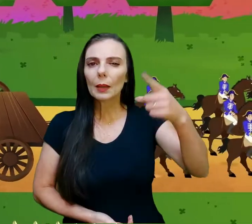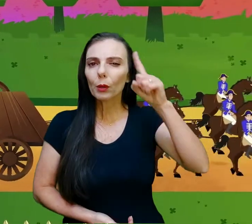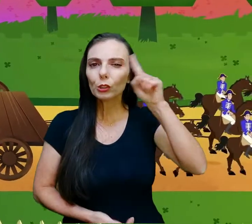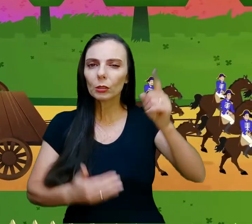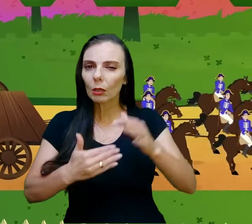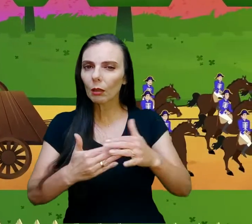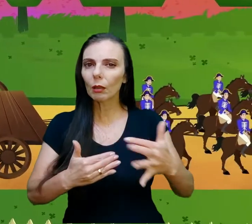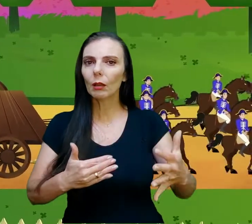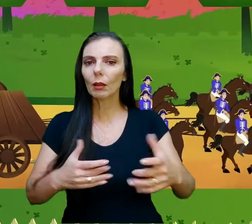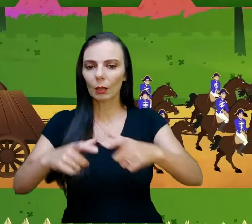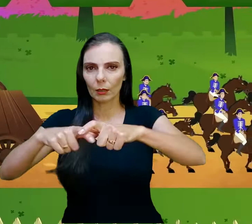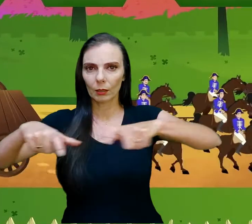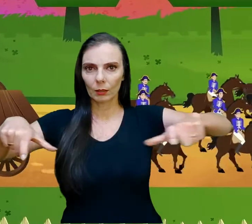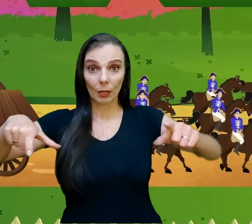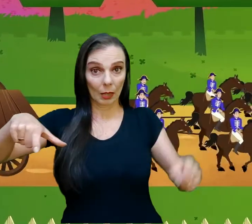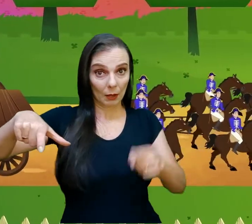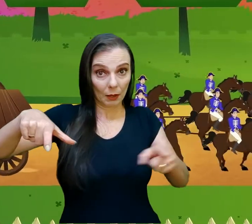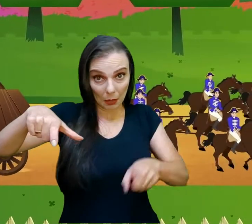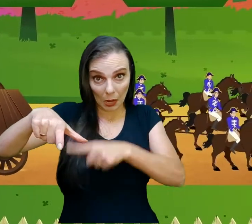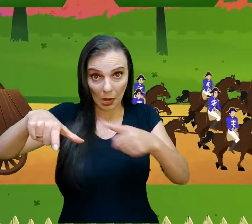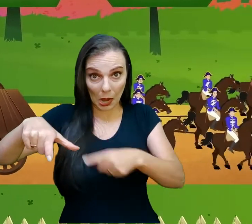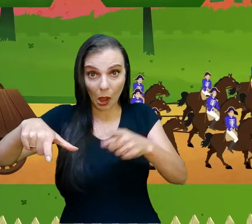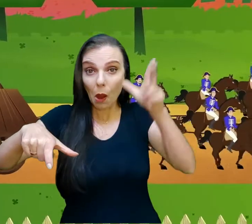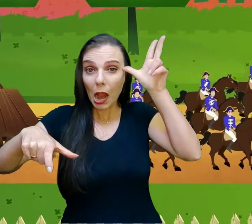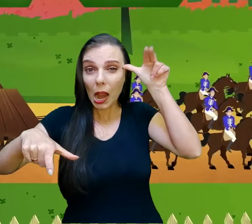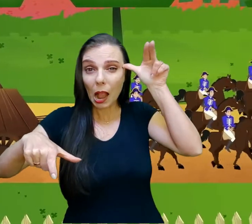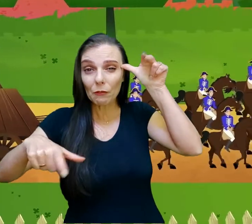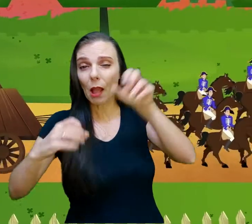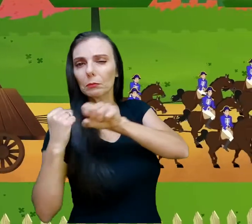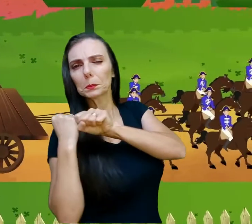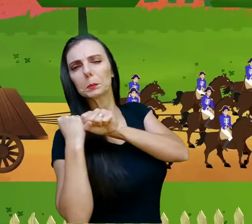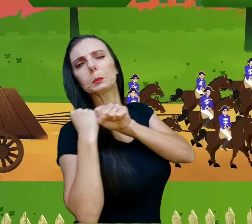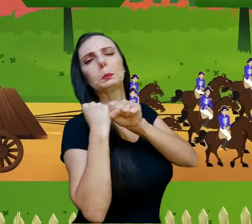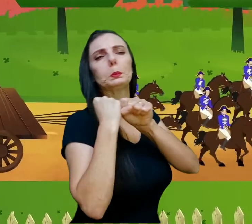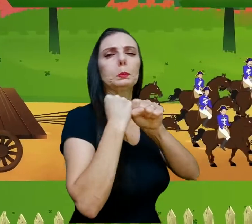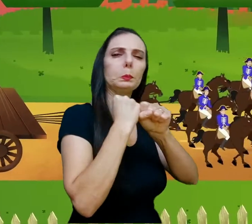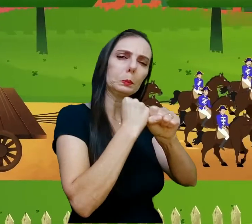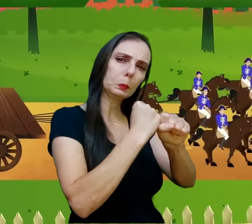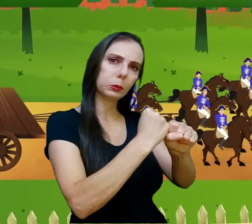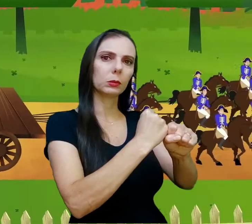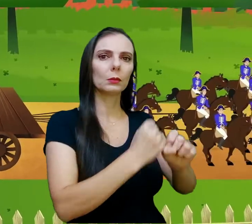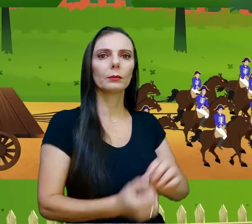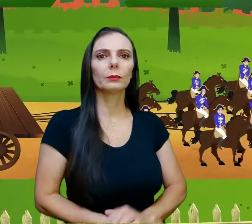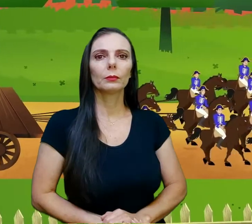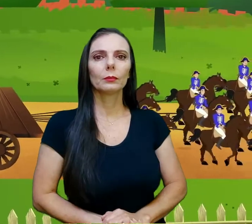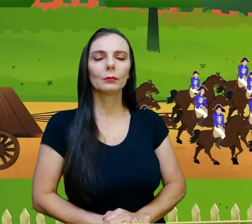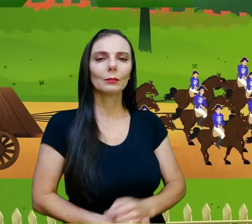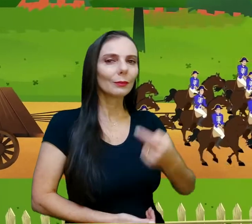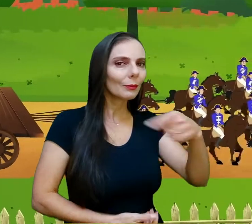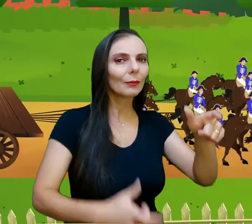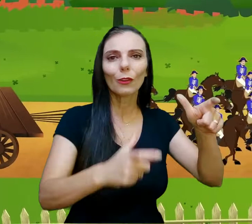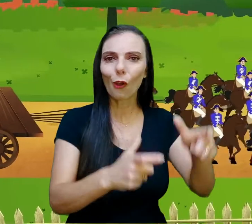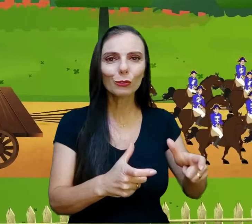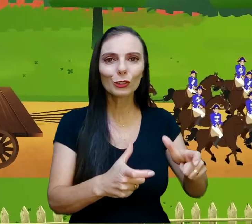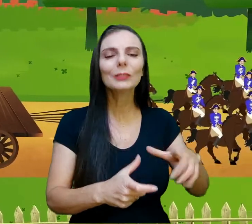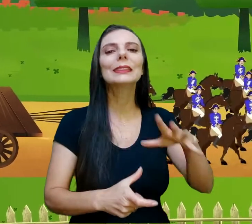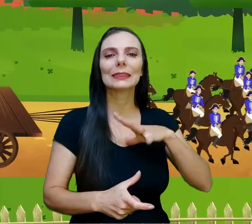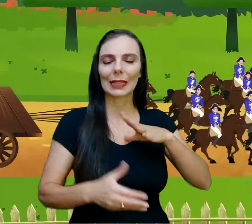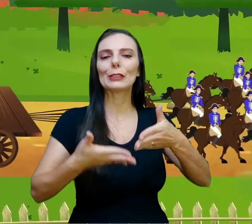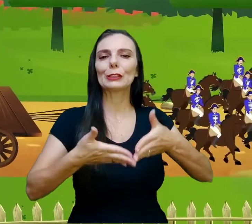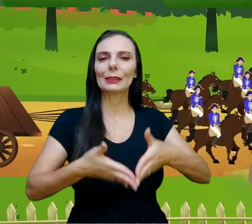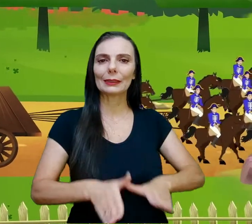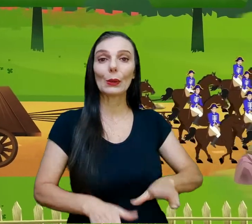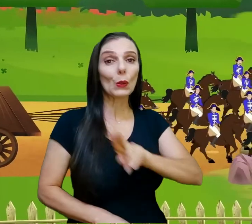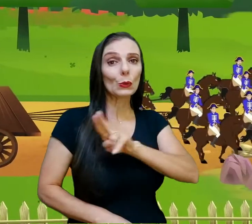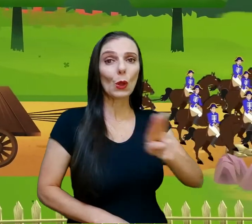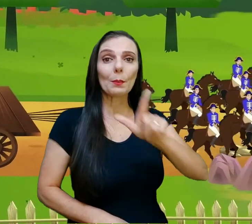Depois de alguns dias, eles o amarraram em um carro que foi puxado por centenas de cavalos minúsculos. E eles o levaram para a